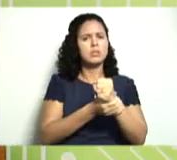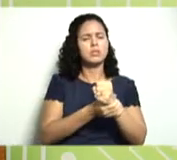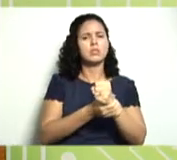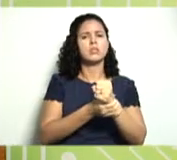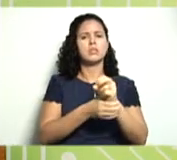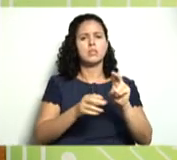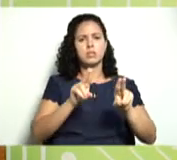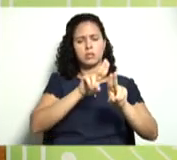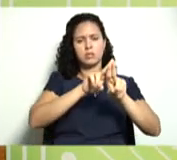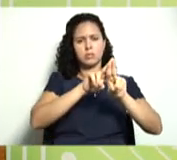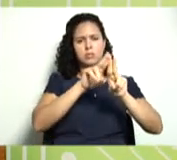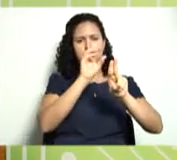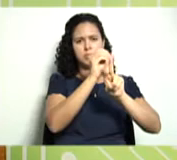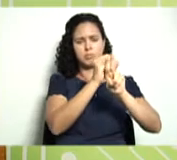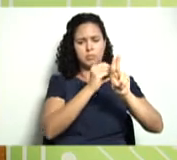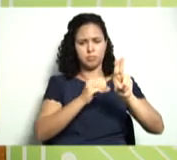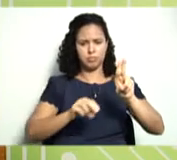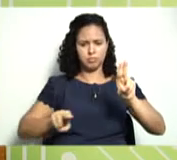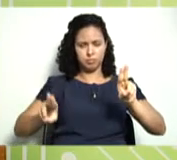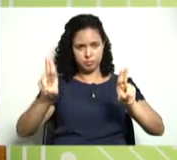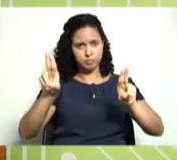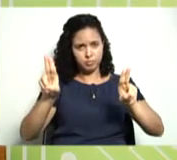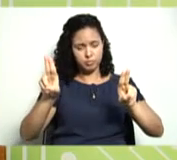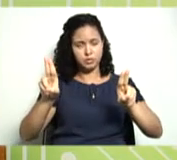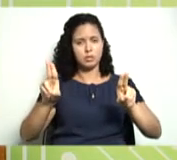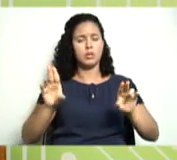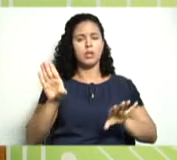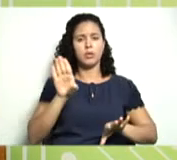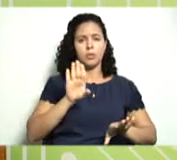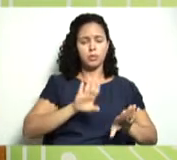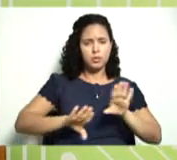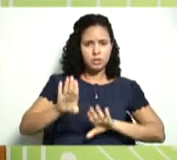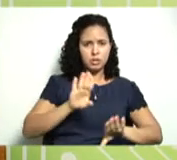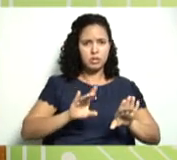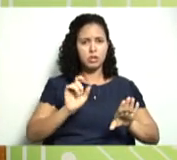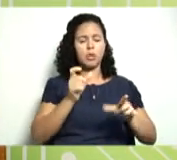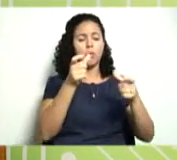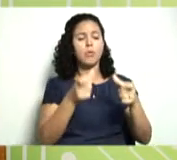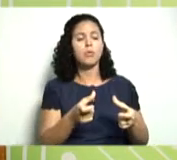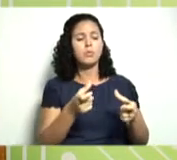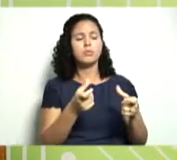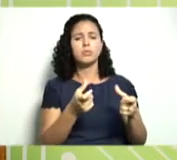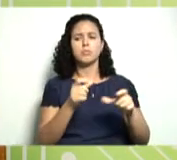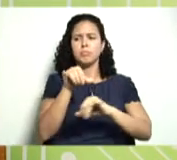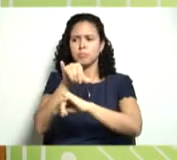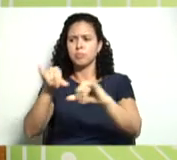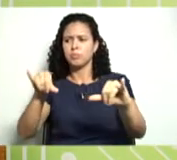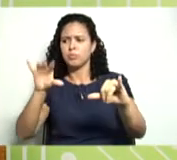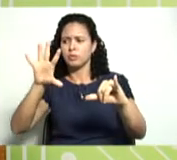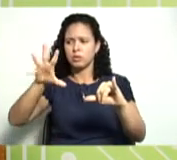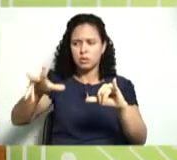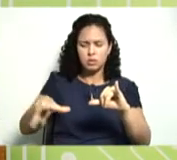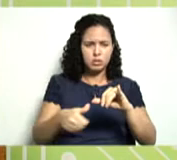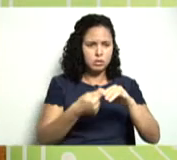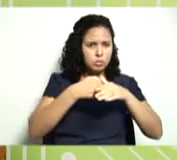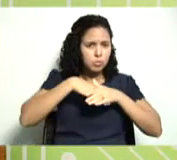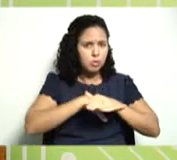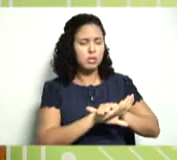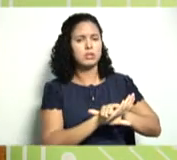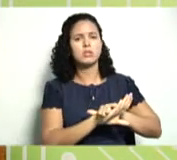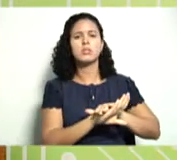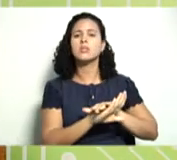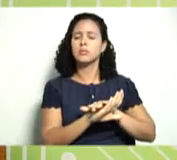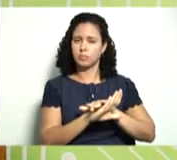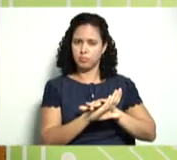é cuidado nunca no cuidado à onde guardar essas informações nesse conceito de